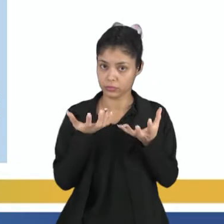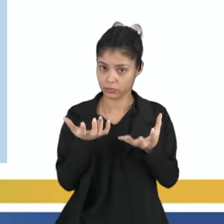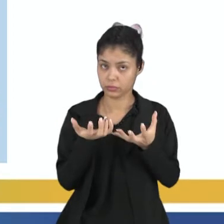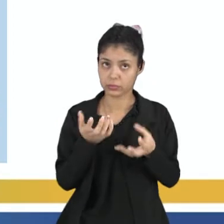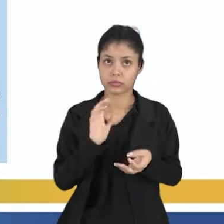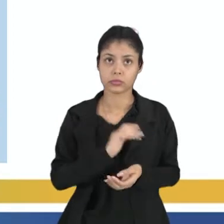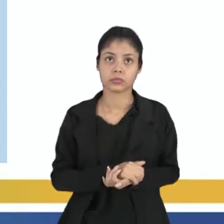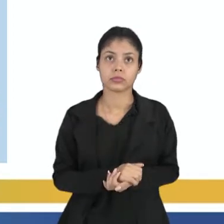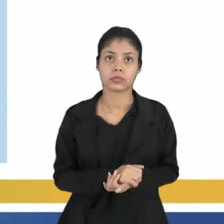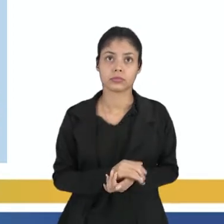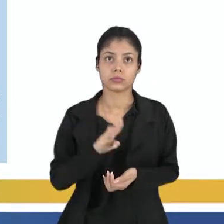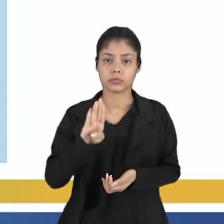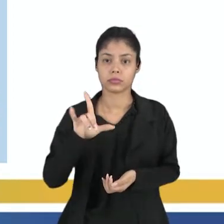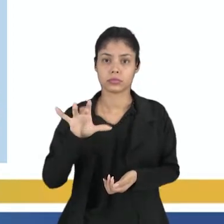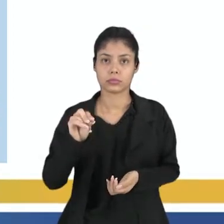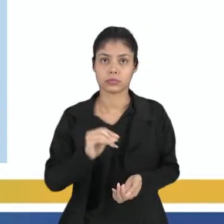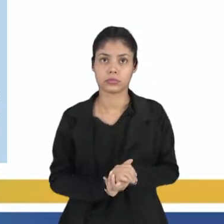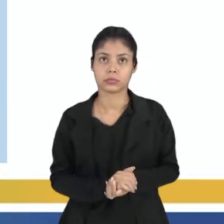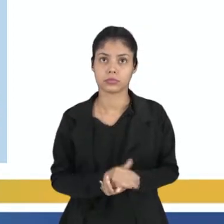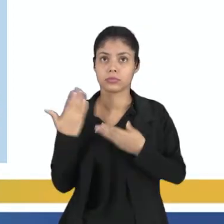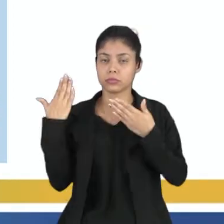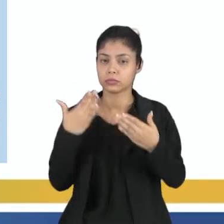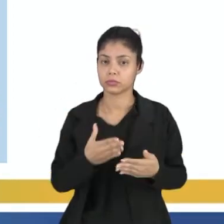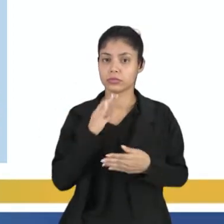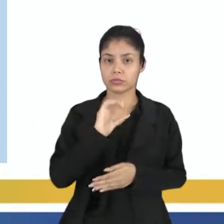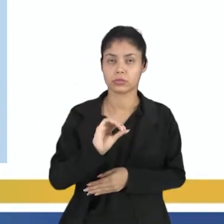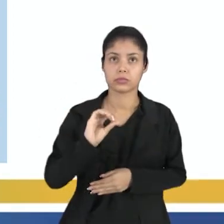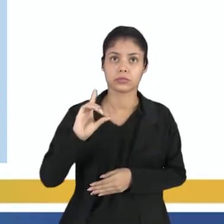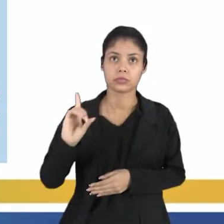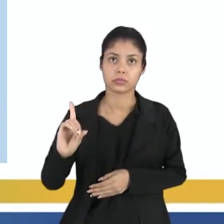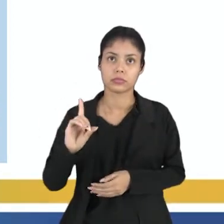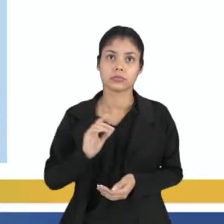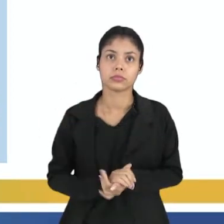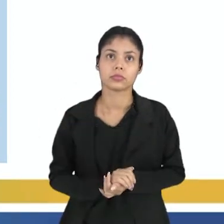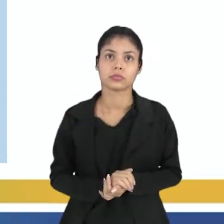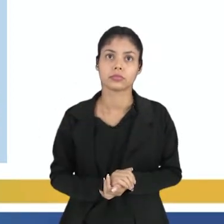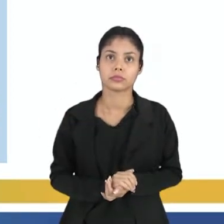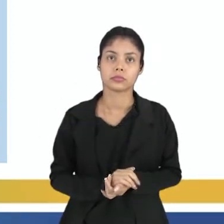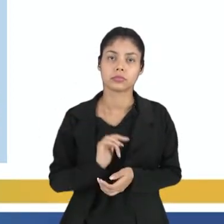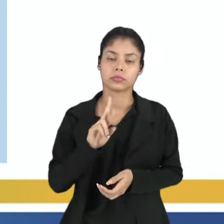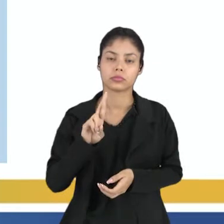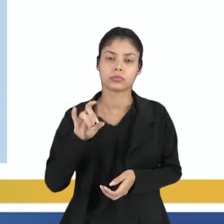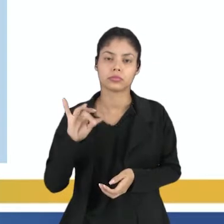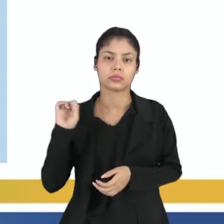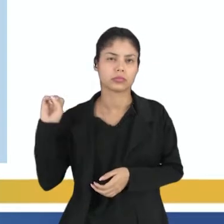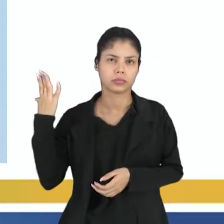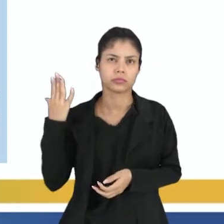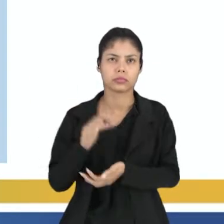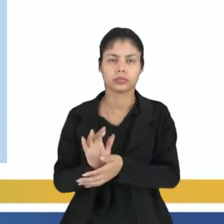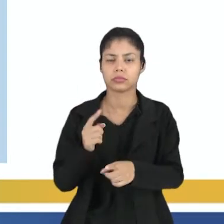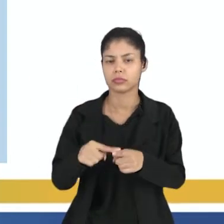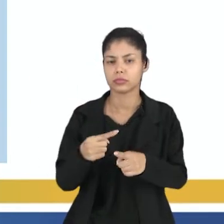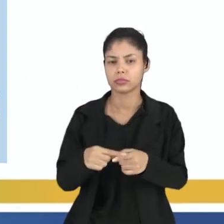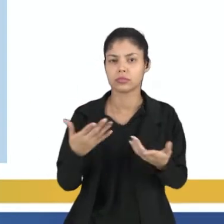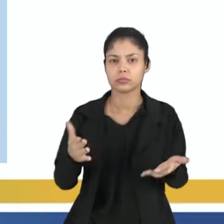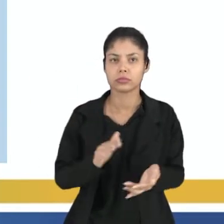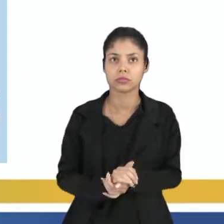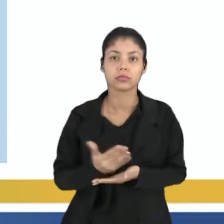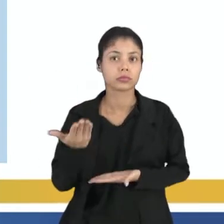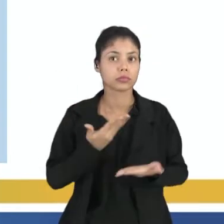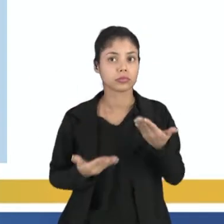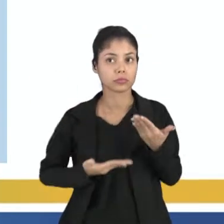quero, e o bolo, que é o meu objeto direto. A regência aí acontece justamente por